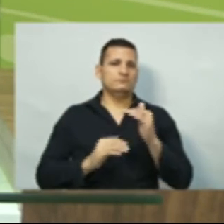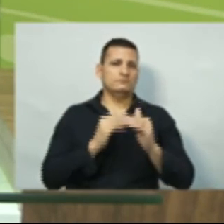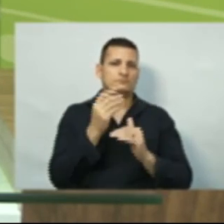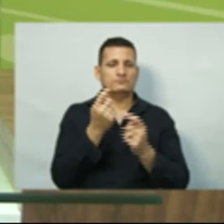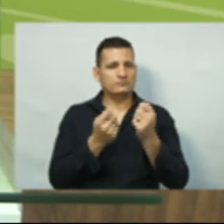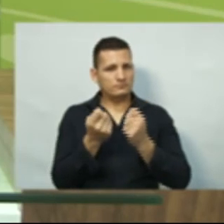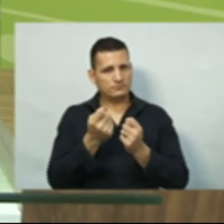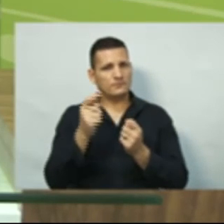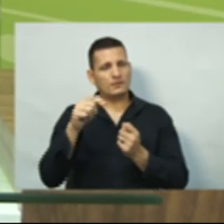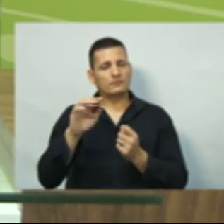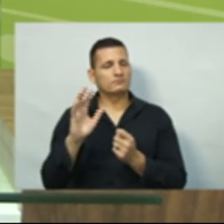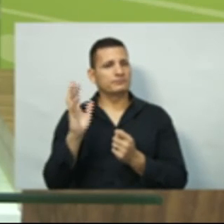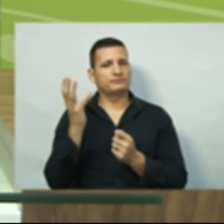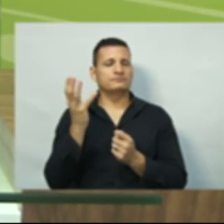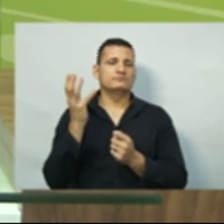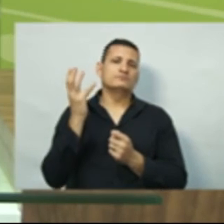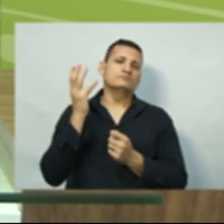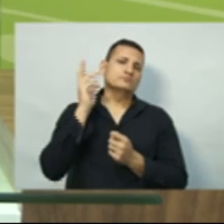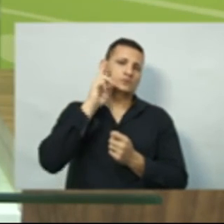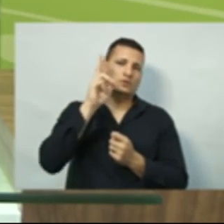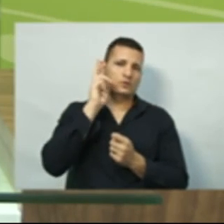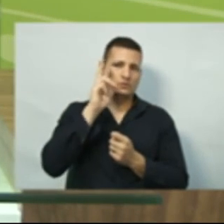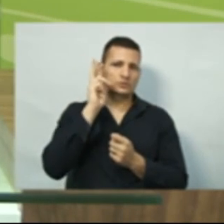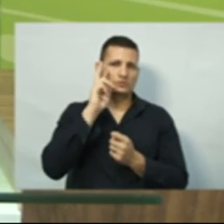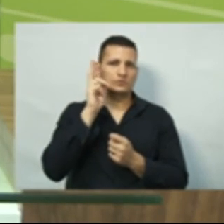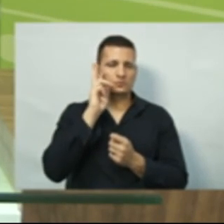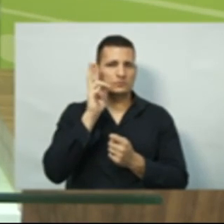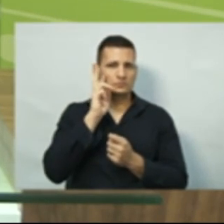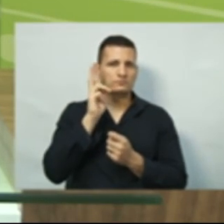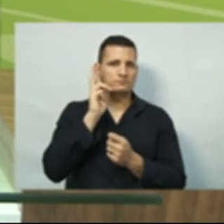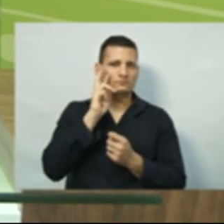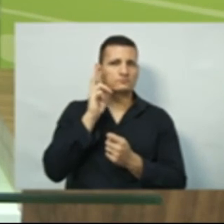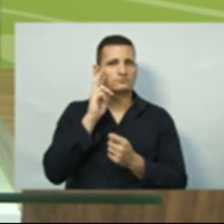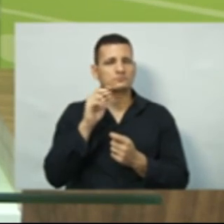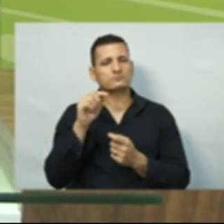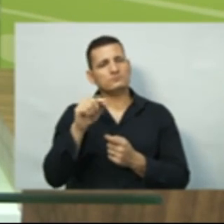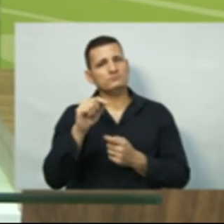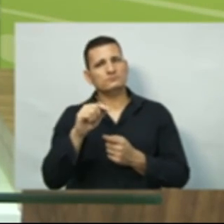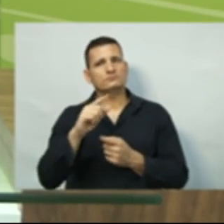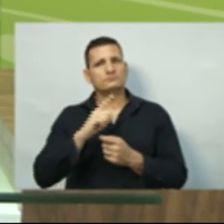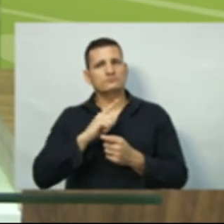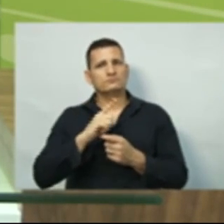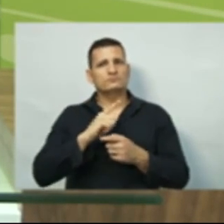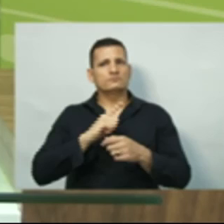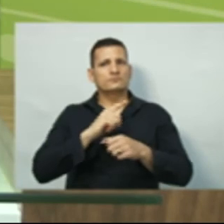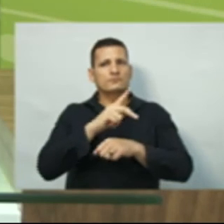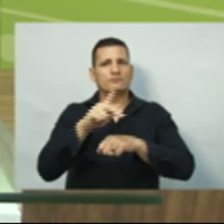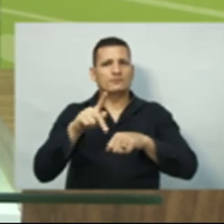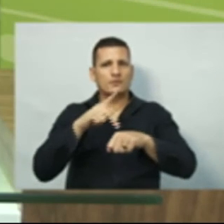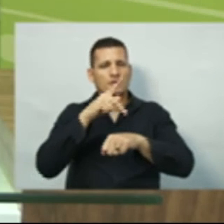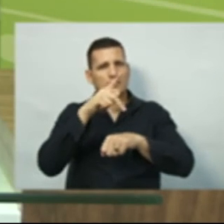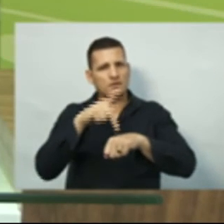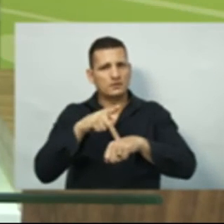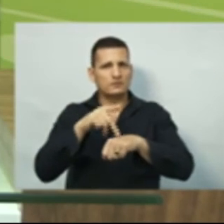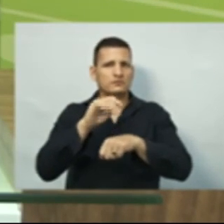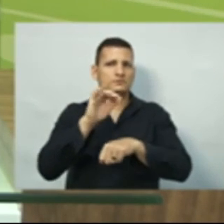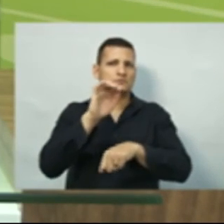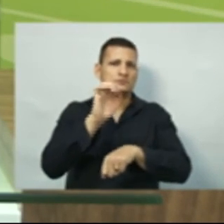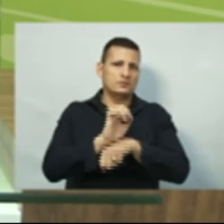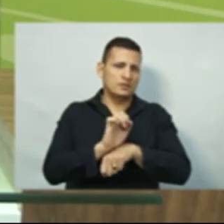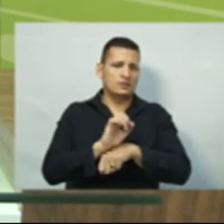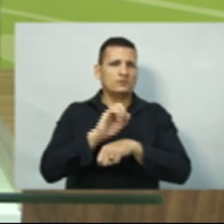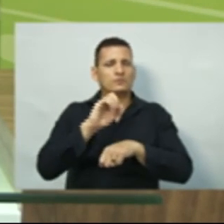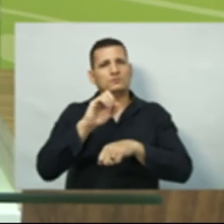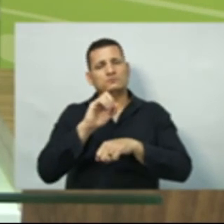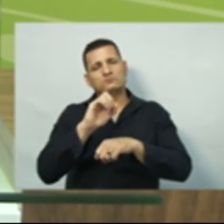um fenômeno histórico que passa a ocorrer nos países ou estados, nação, que